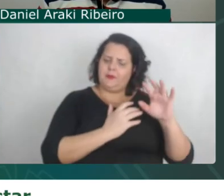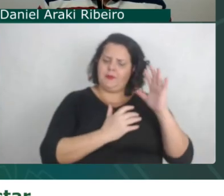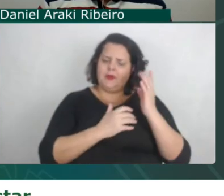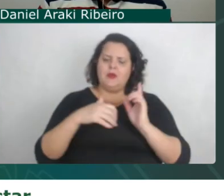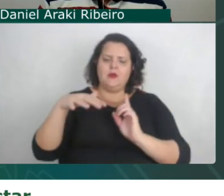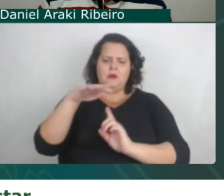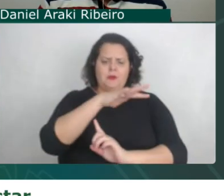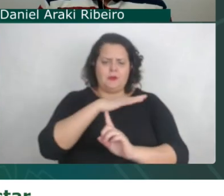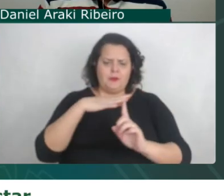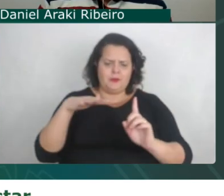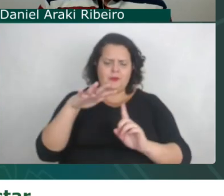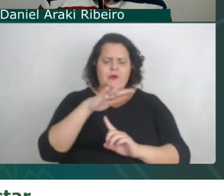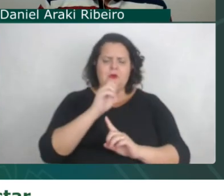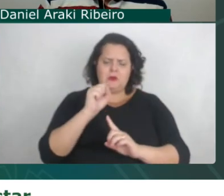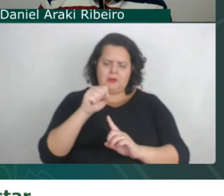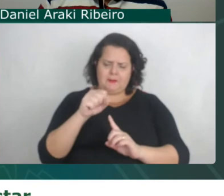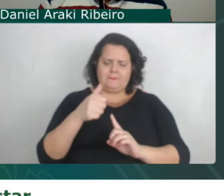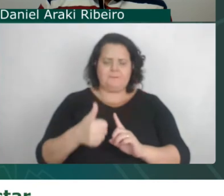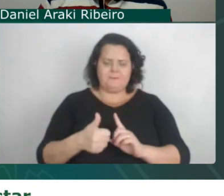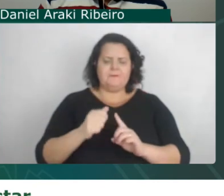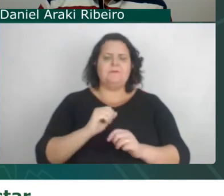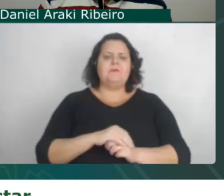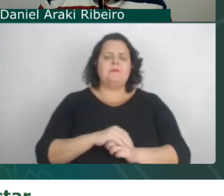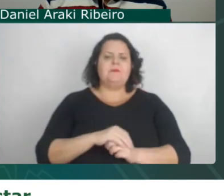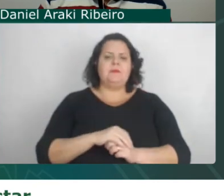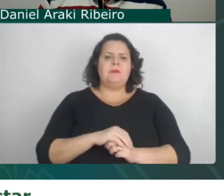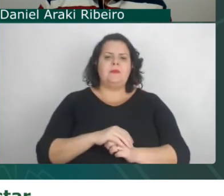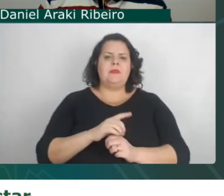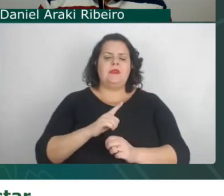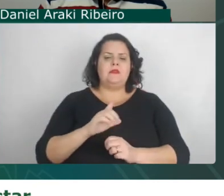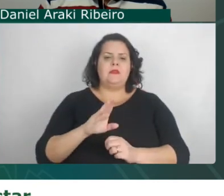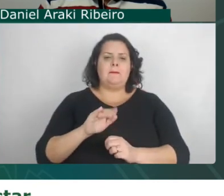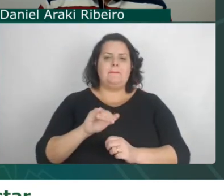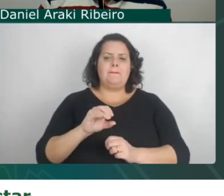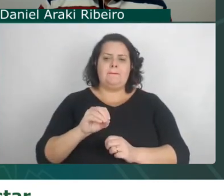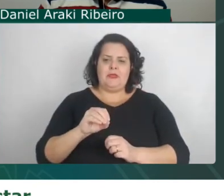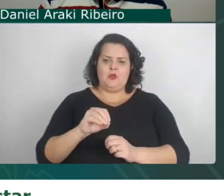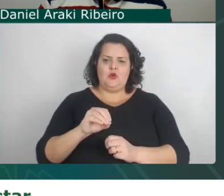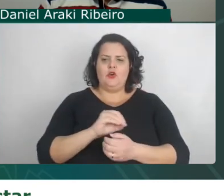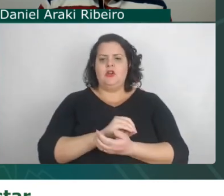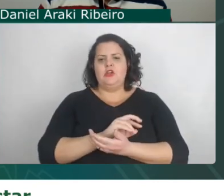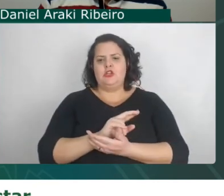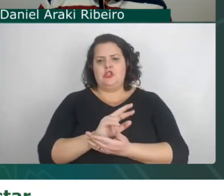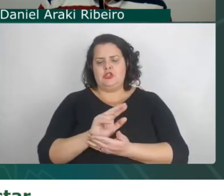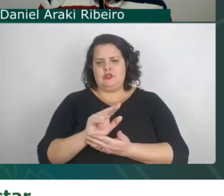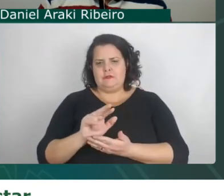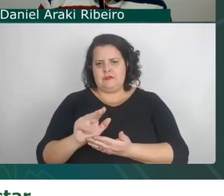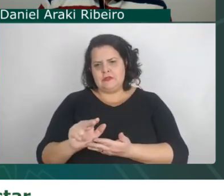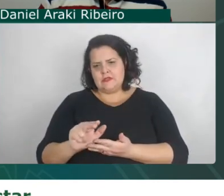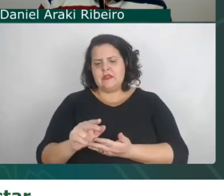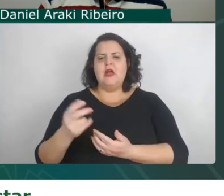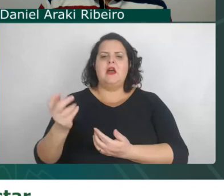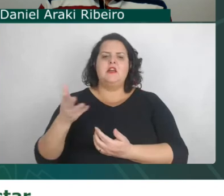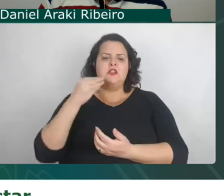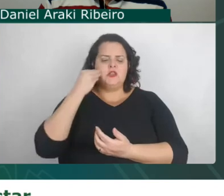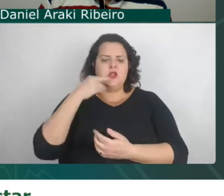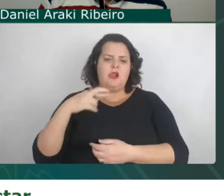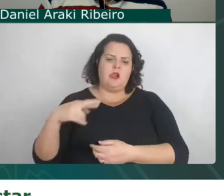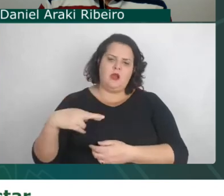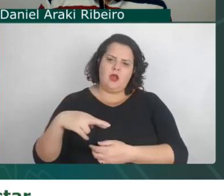no meio ambiente. Vocês veem que tanto na biodiversidade quanto no nosso sistema experimental, os ratos já